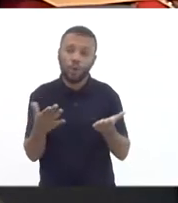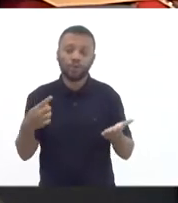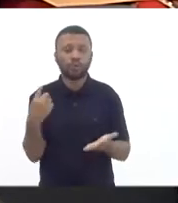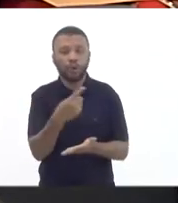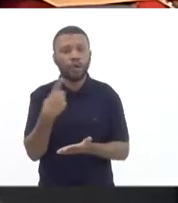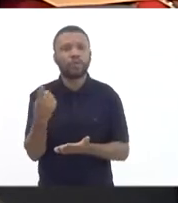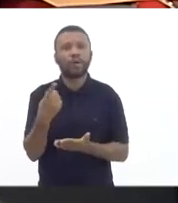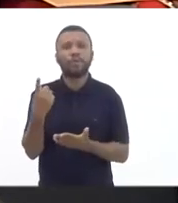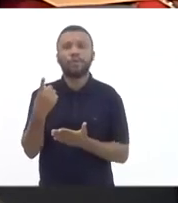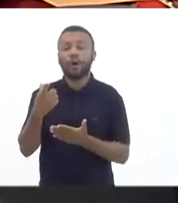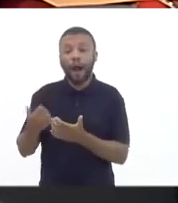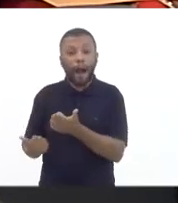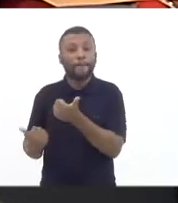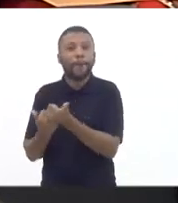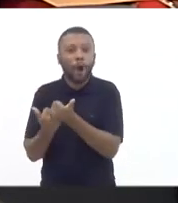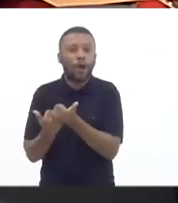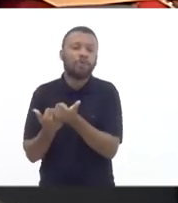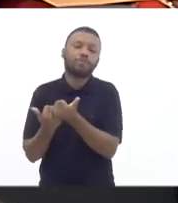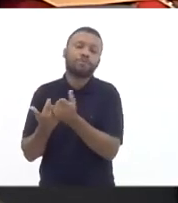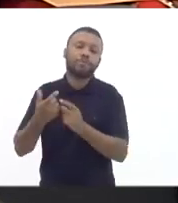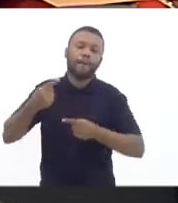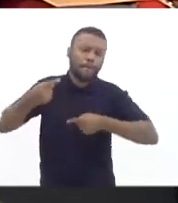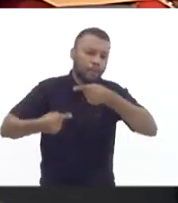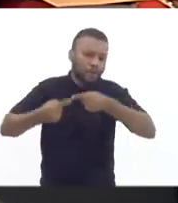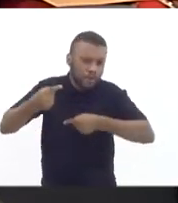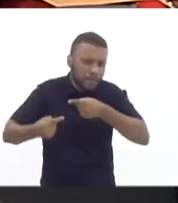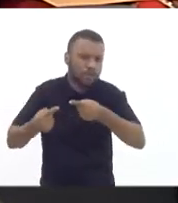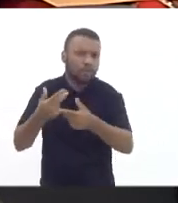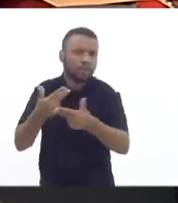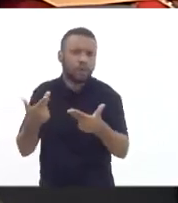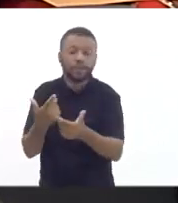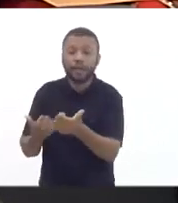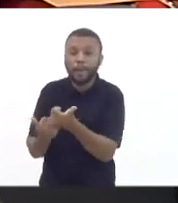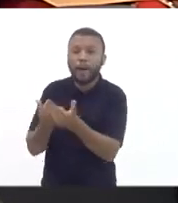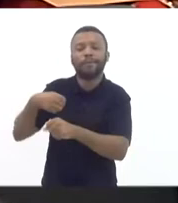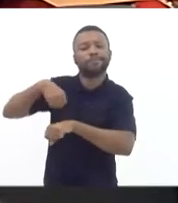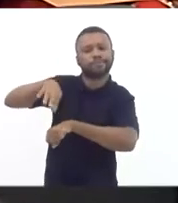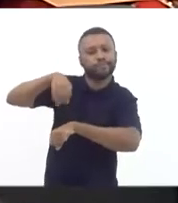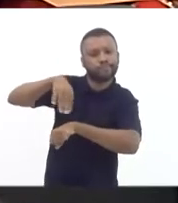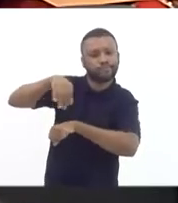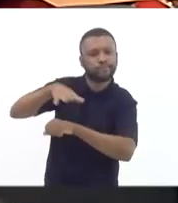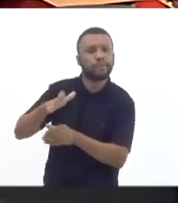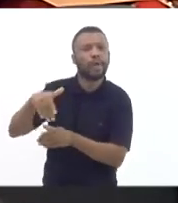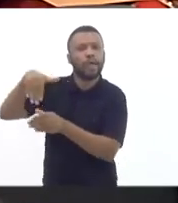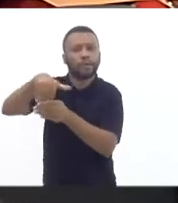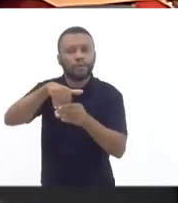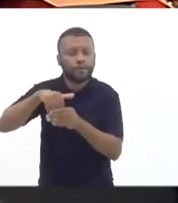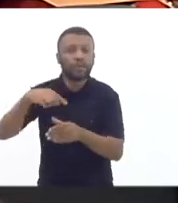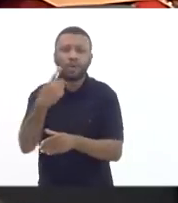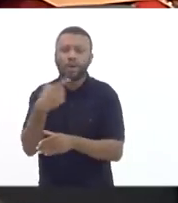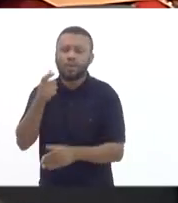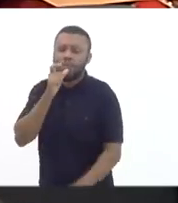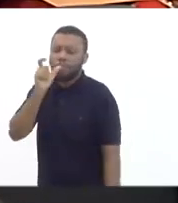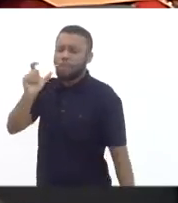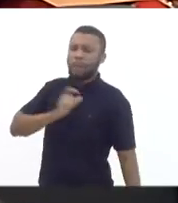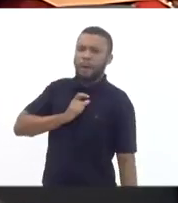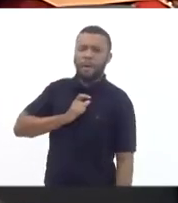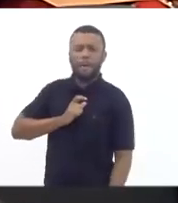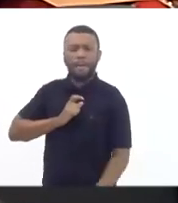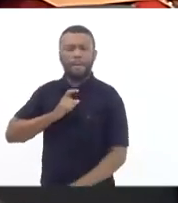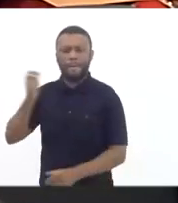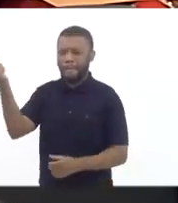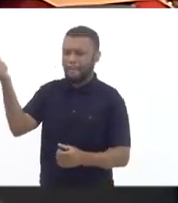sim. Então, eu gostaria que o senhor visse também que nós não somos assim, nós somos apedrejados. Ele aqui